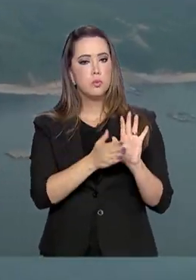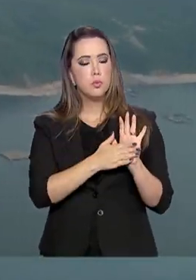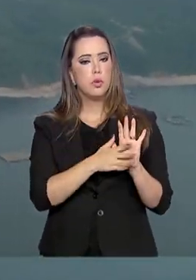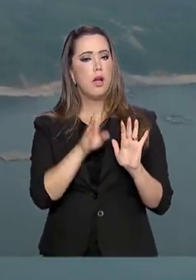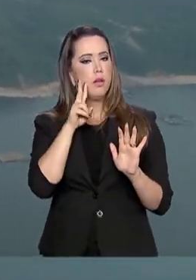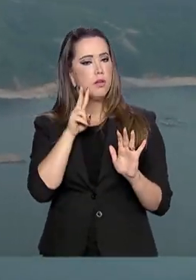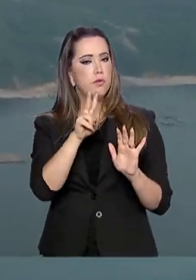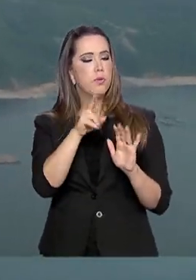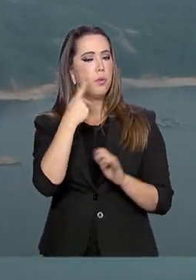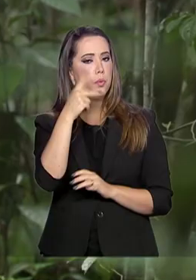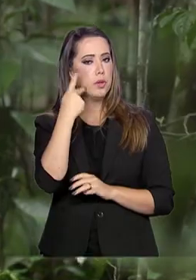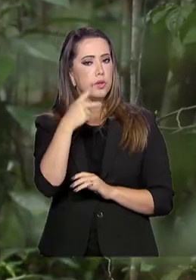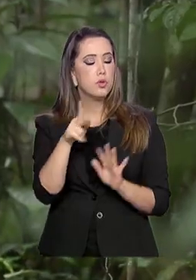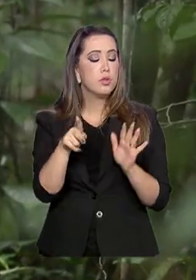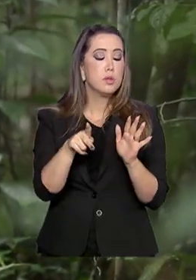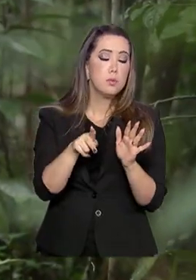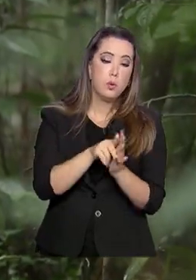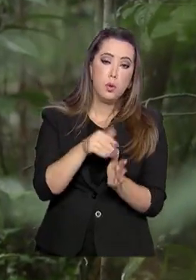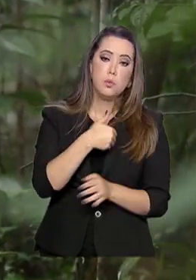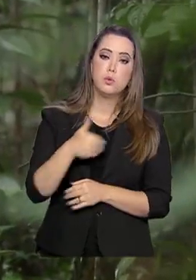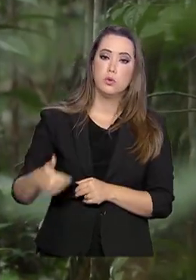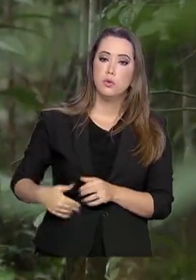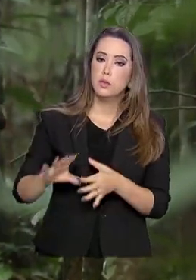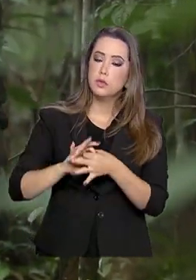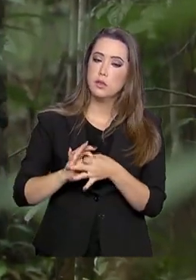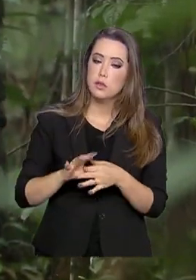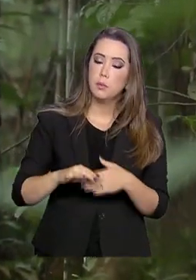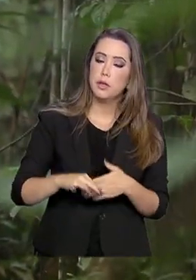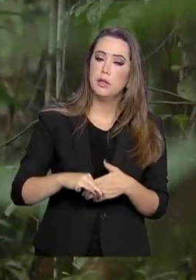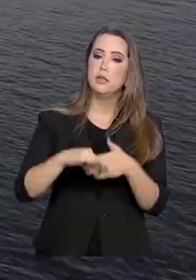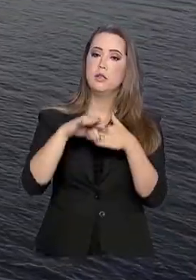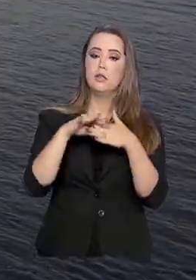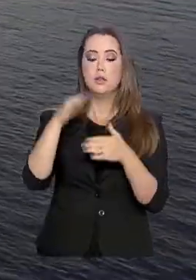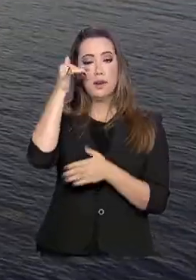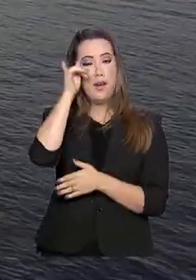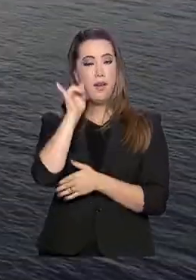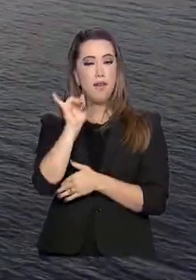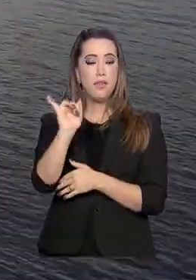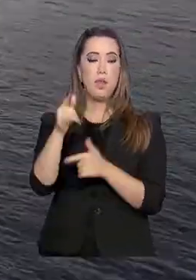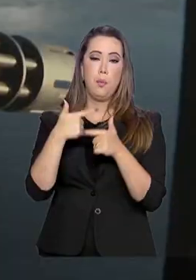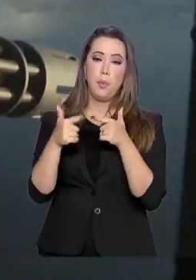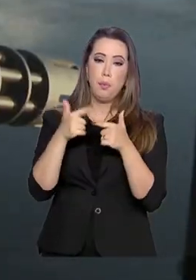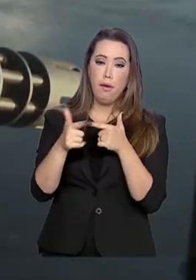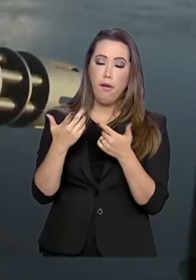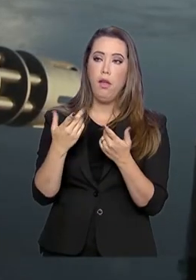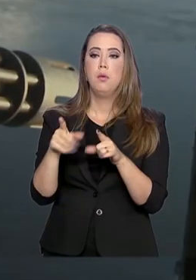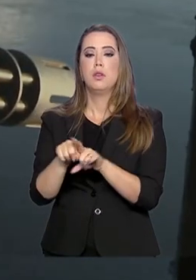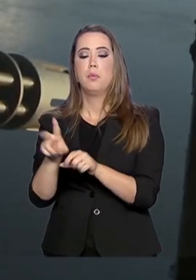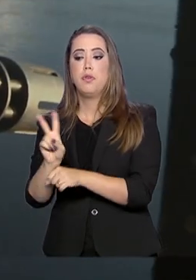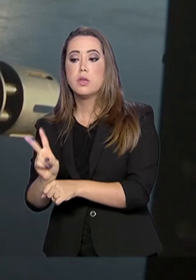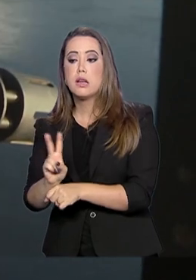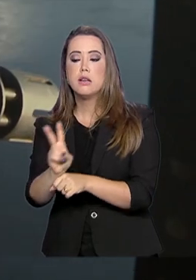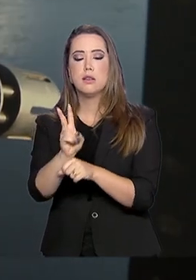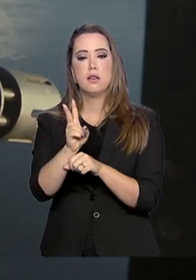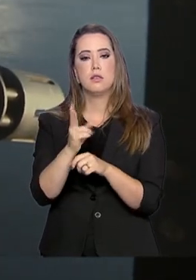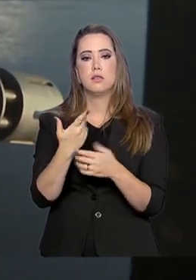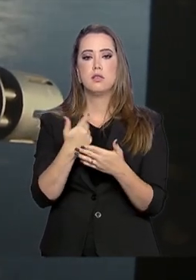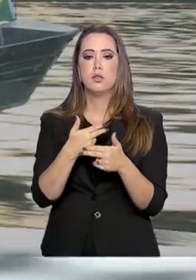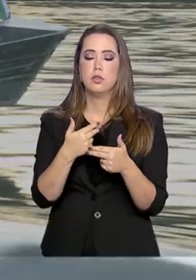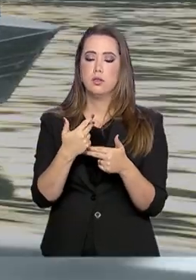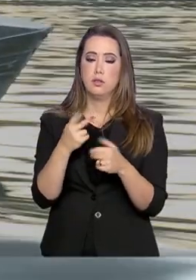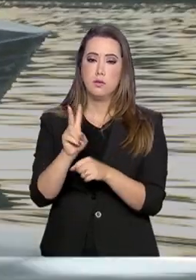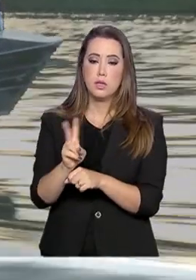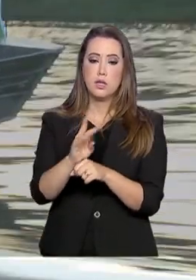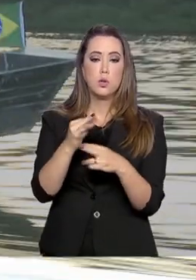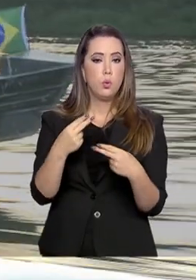públicas regionais, além de coordenar ações de prevenção, fiscalização e repressão a ilícitos